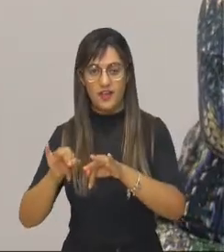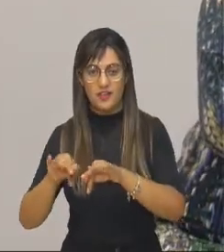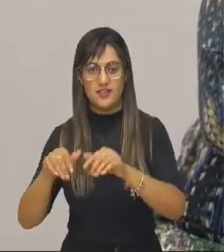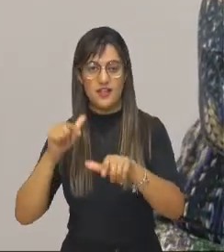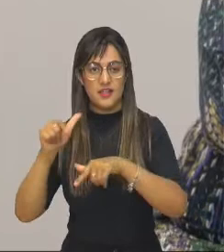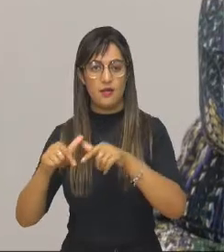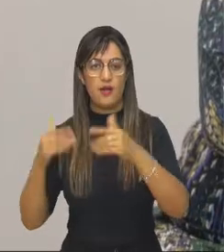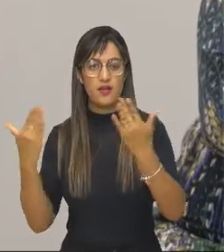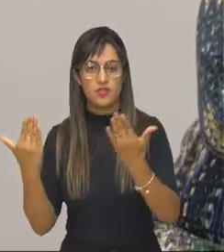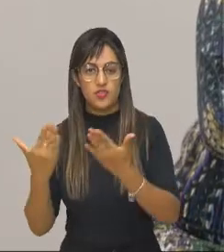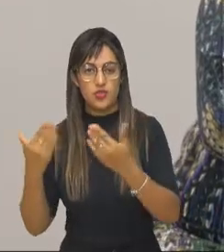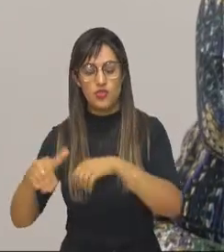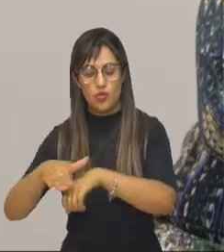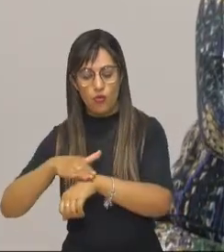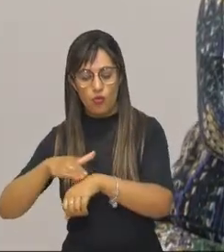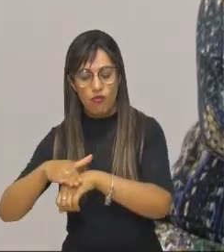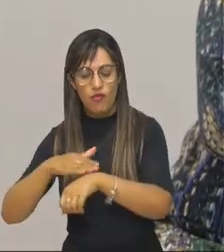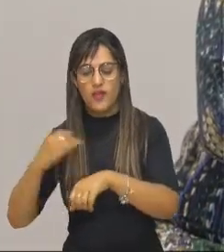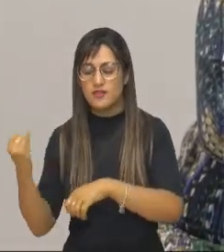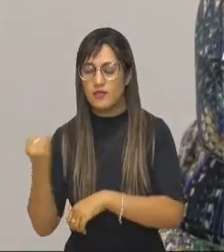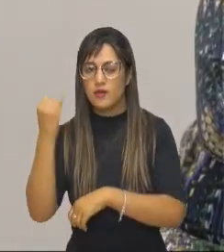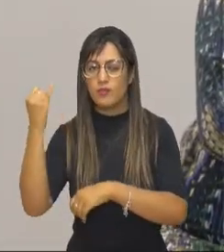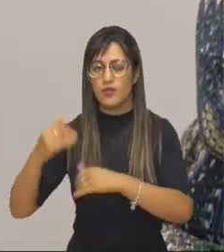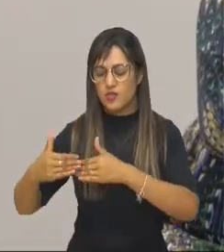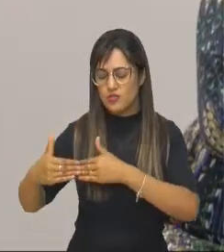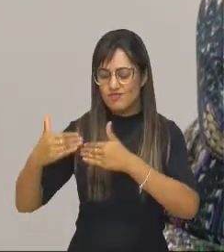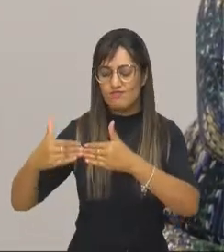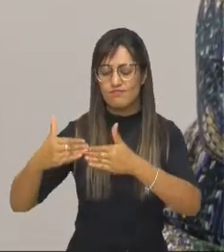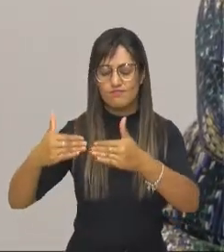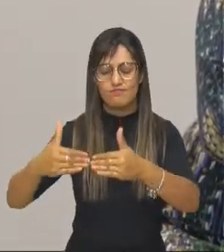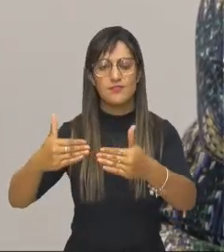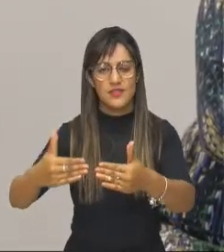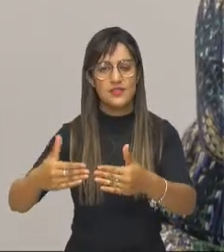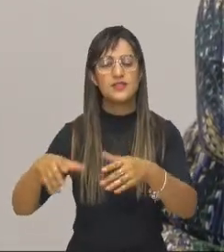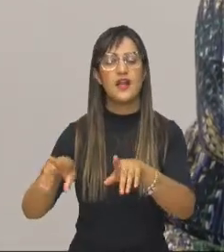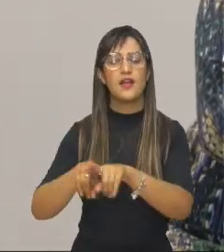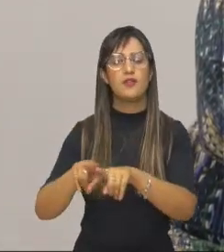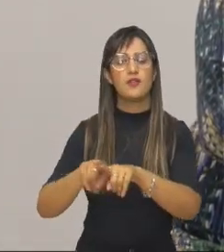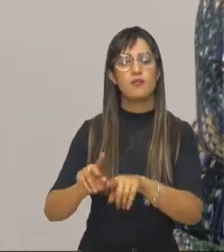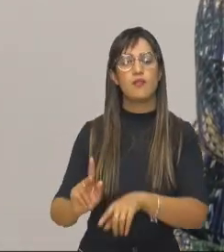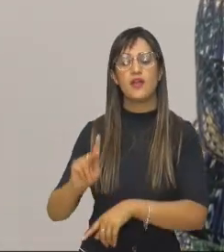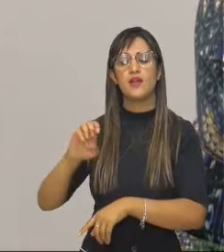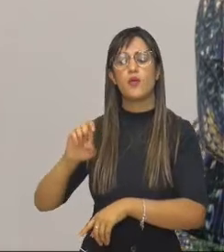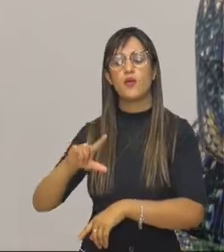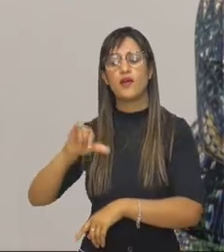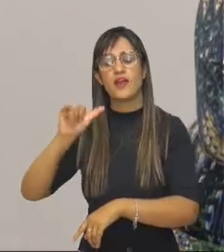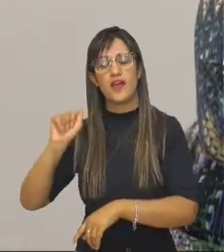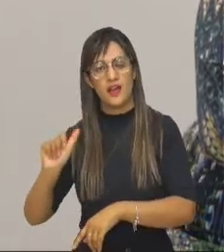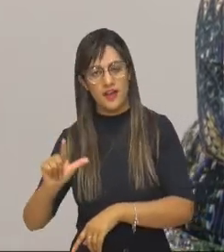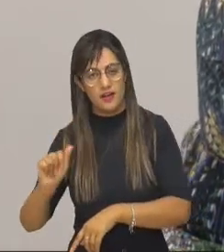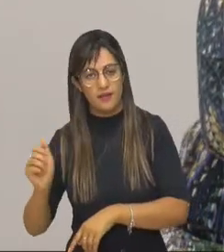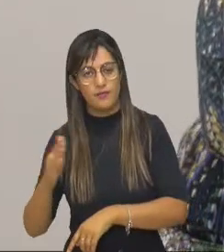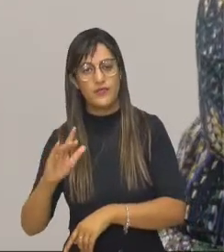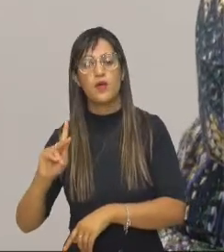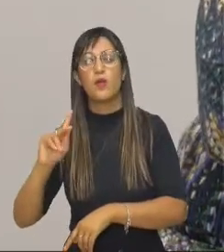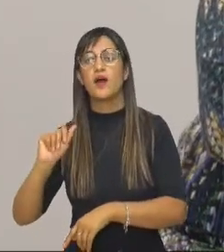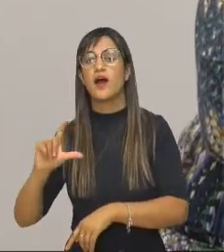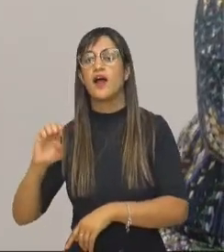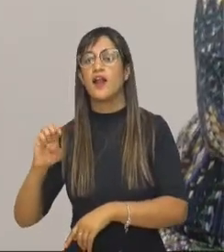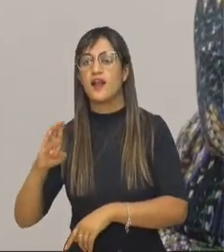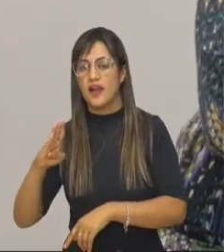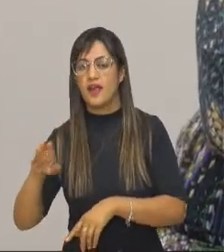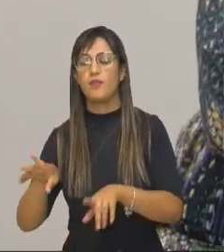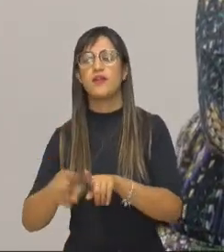com enquanto ministério, com Keila, com Jaque, com Caleb. Não é à toa que a gente fecha com esse tom. É um tom de